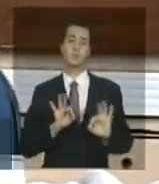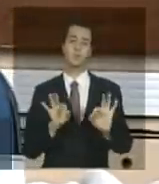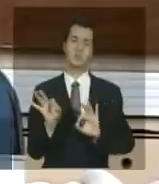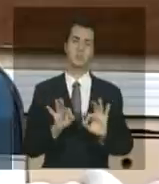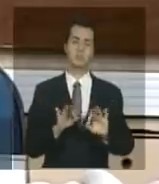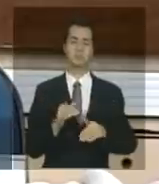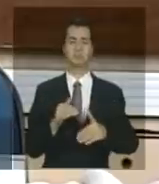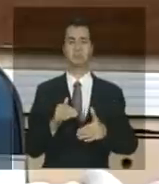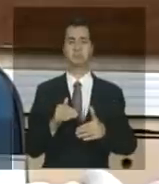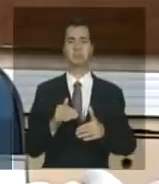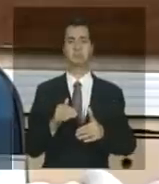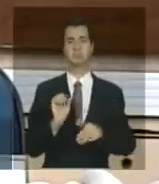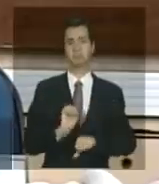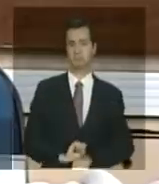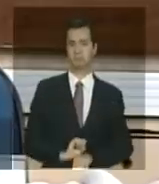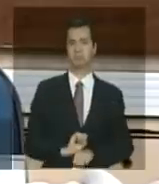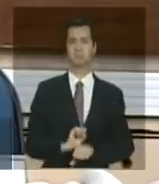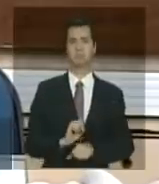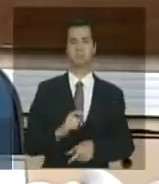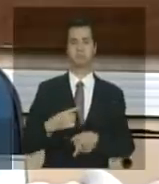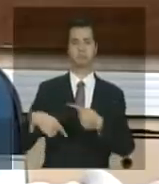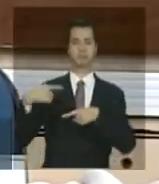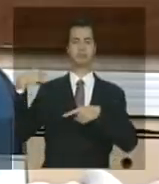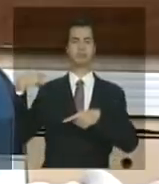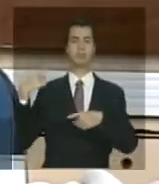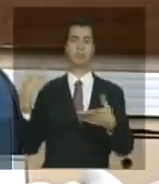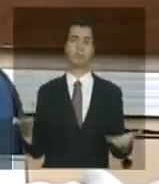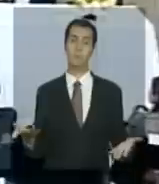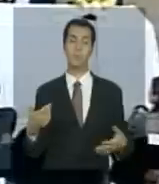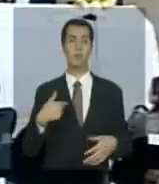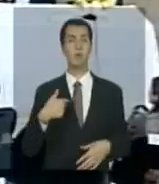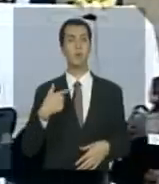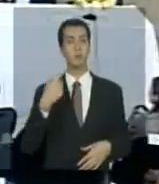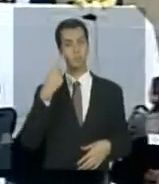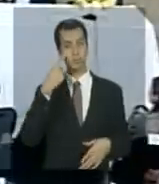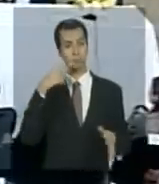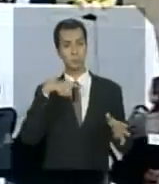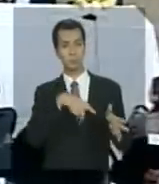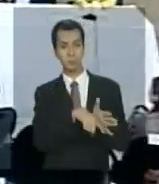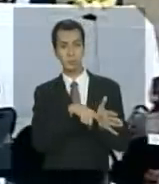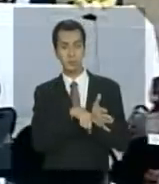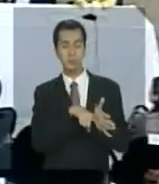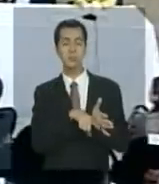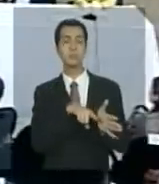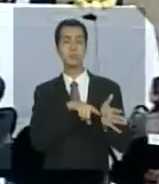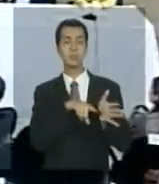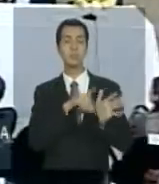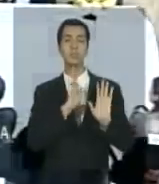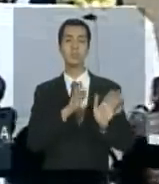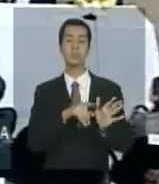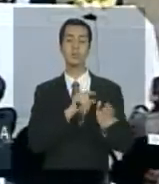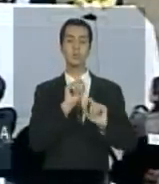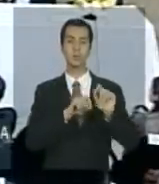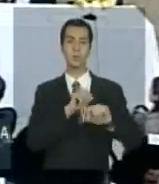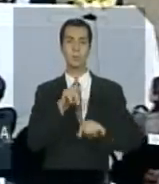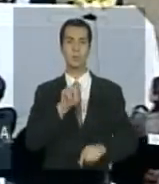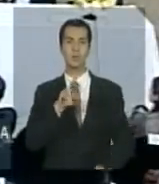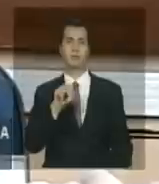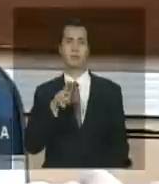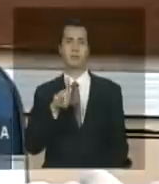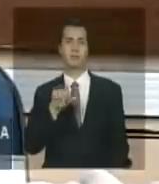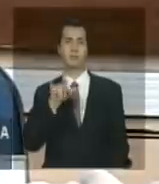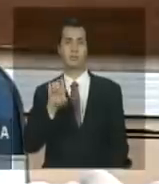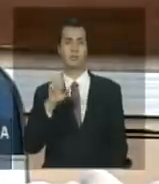retrocede. Acho que os estudos têm reiteradamente mostrado que a perenidade das experiências